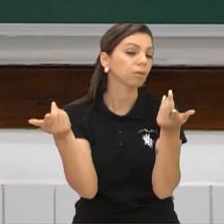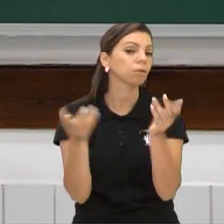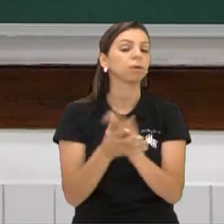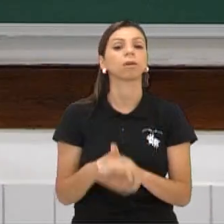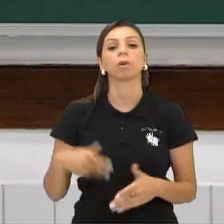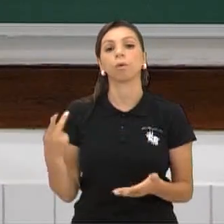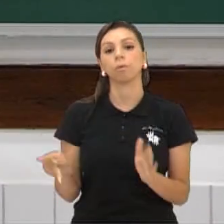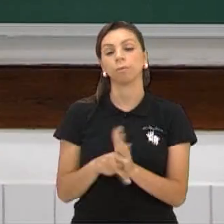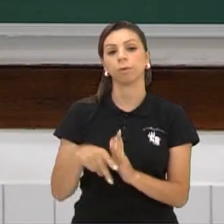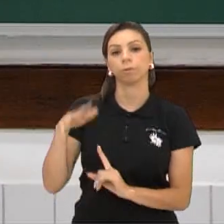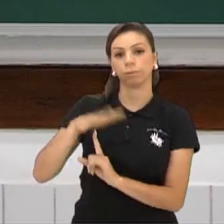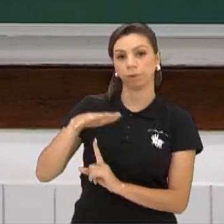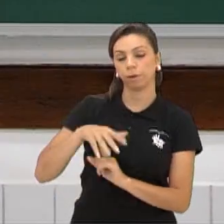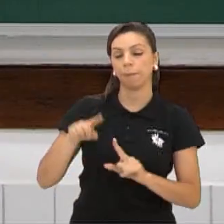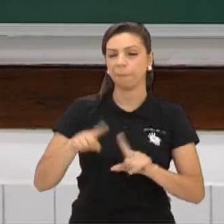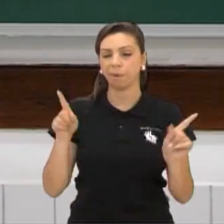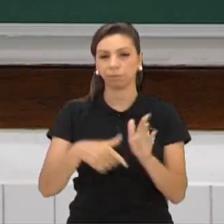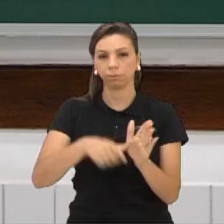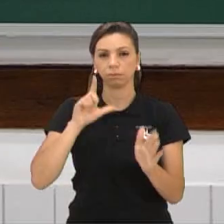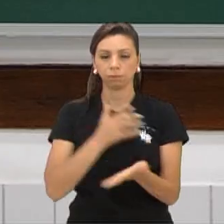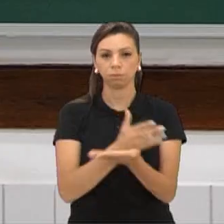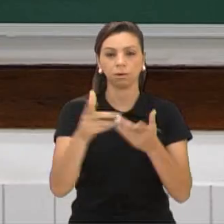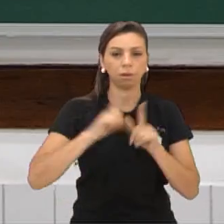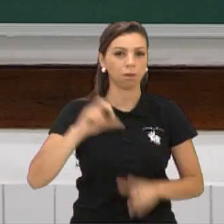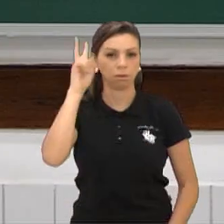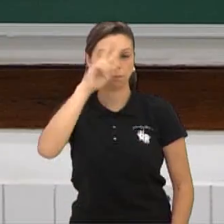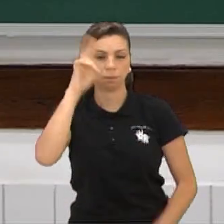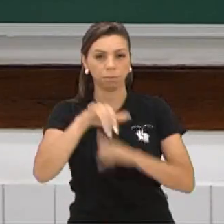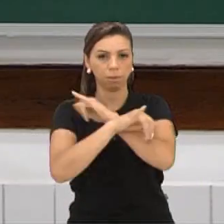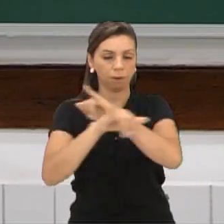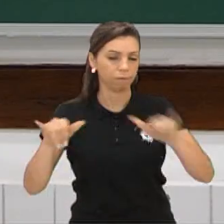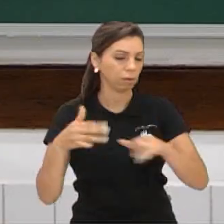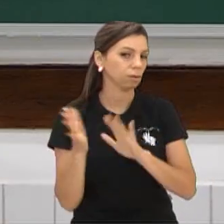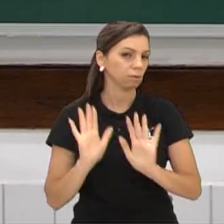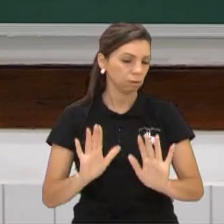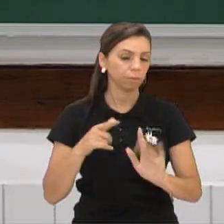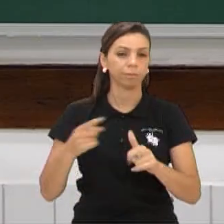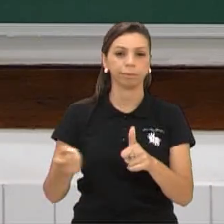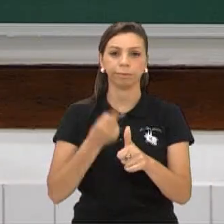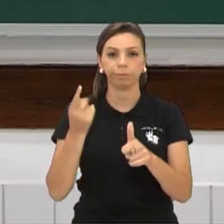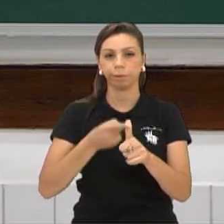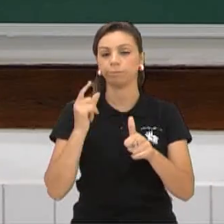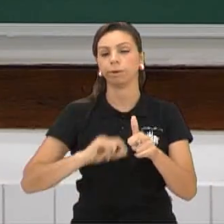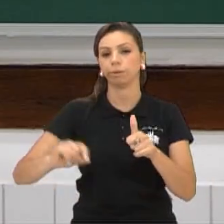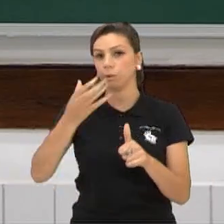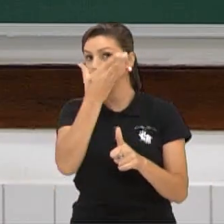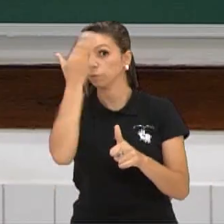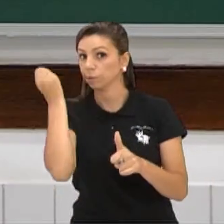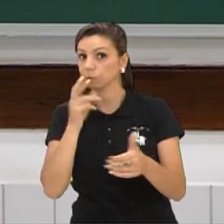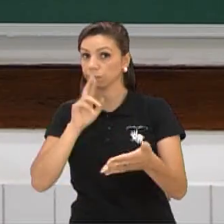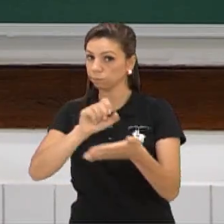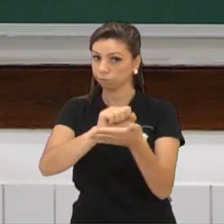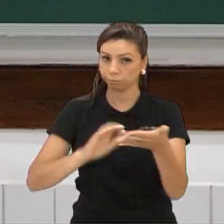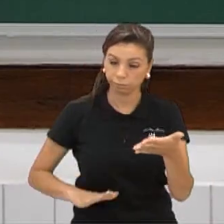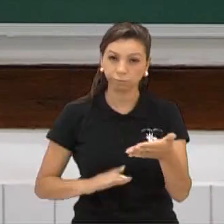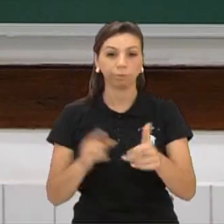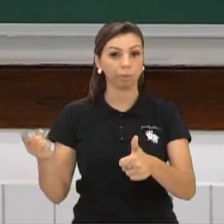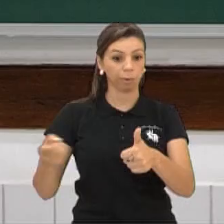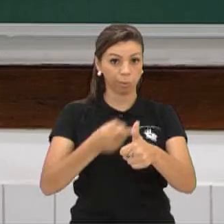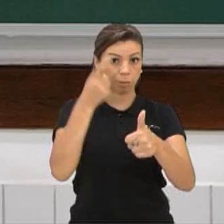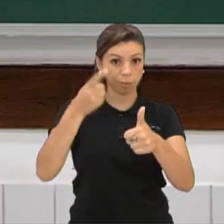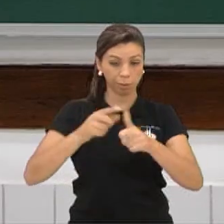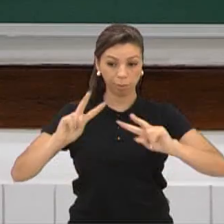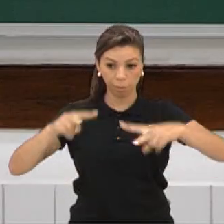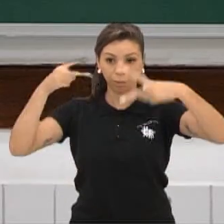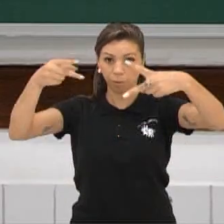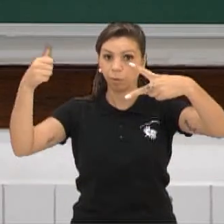questões paranaenses. Mas antes de iniciarmos, lembre de alguns recadinhos básicos. Primeiro, não esqueça de fazer a atividade número 1 no